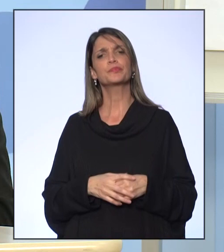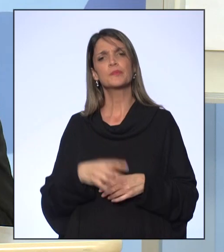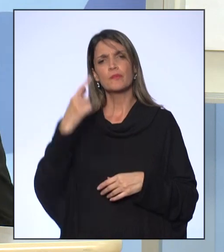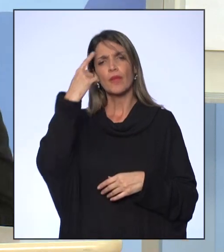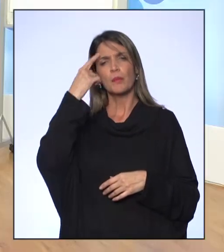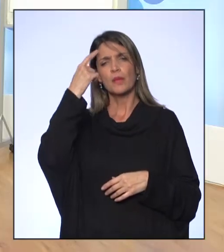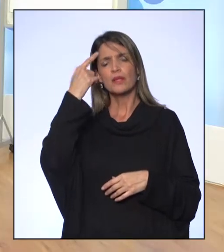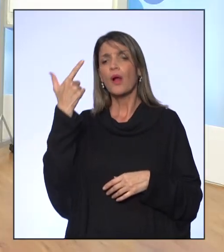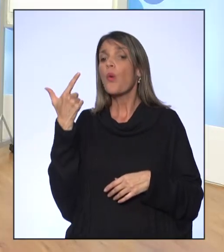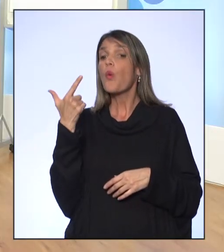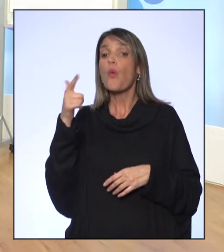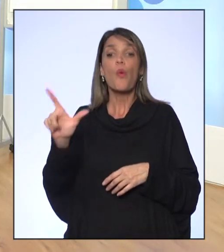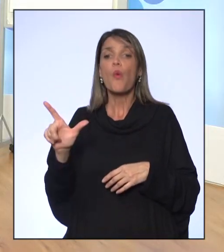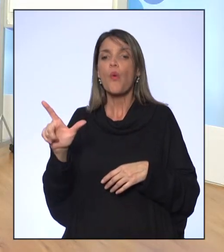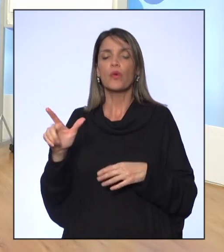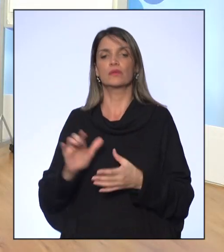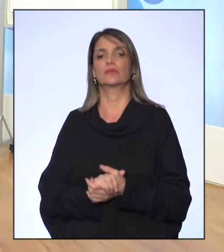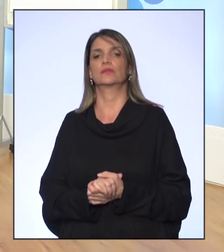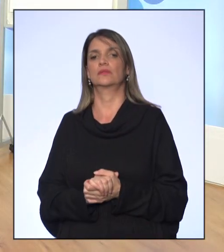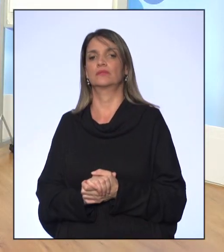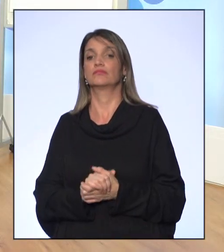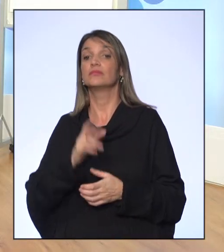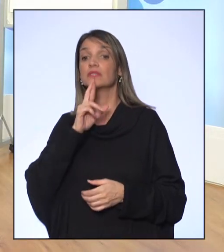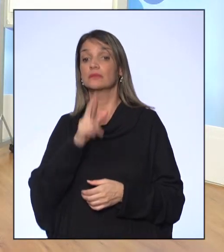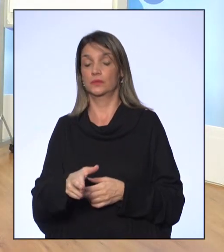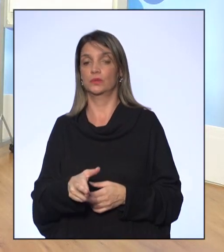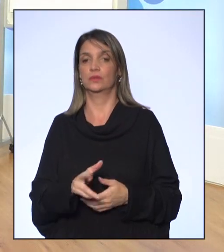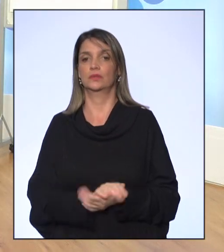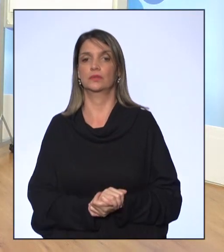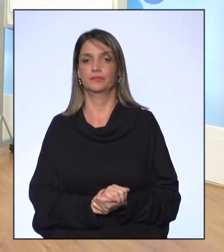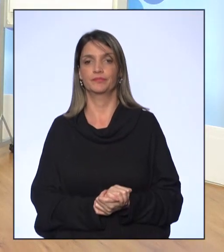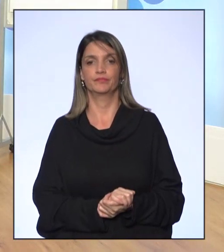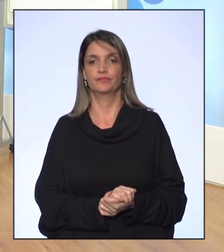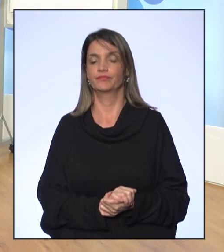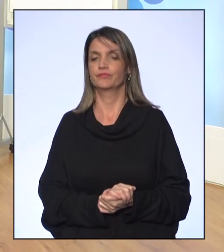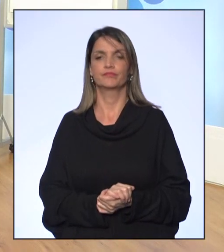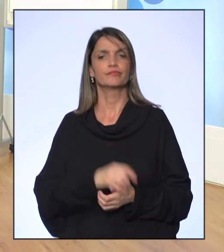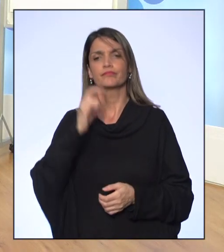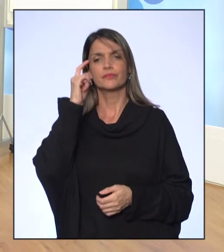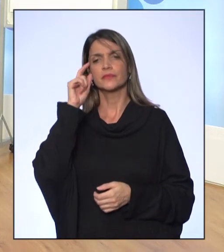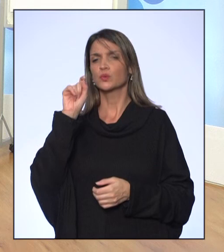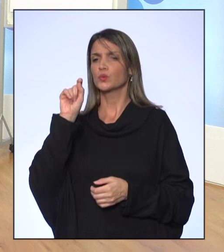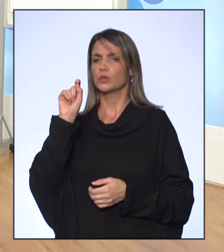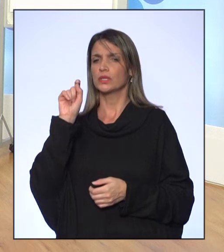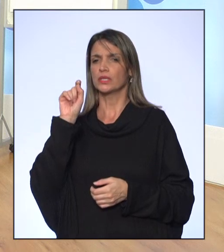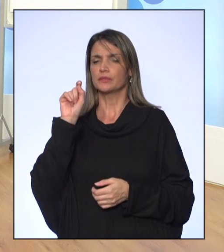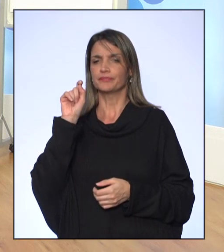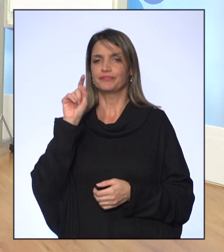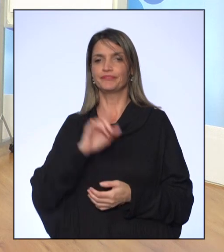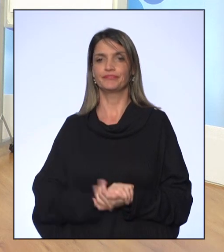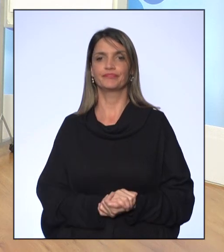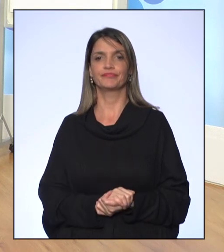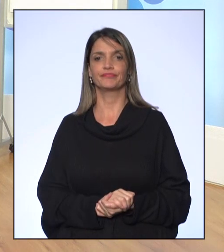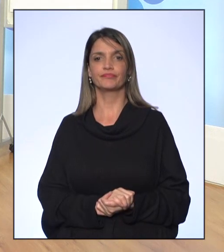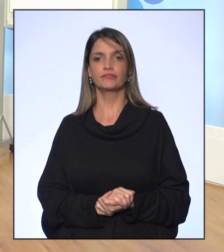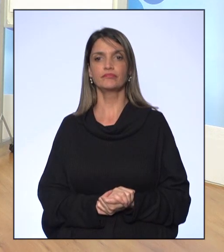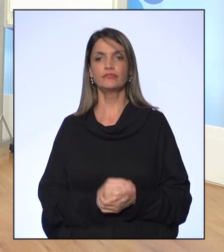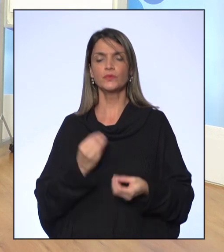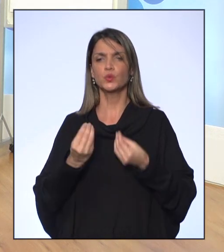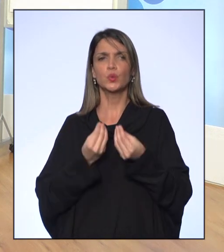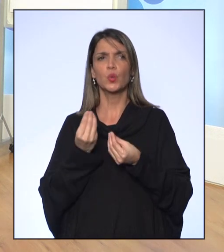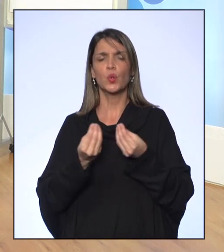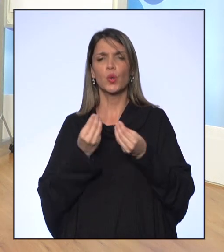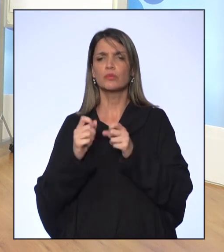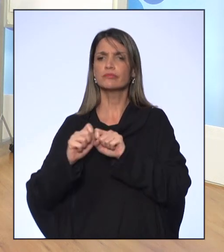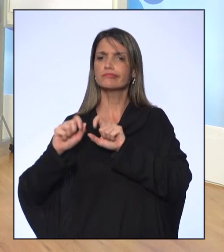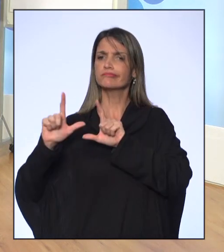pensar em outra, né? Pensando em outra resolução, nós podemos pensar o seguinte. Como foi colocado na